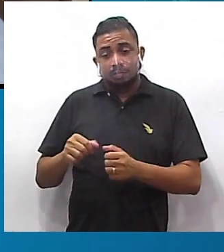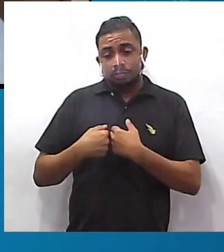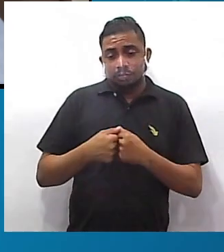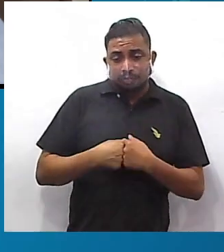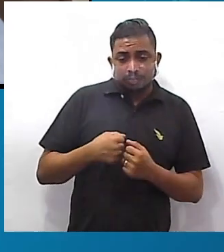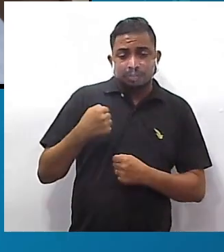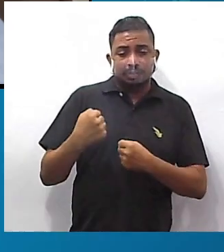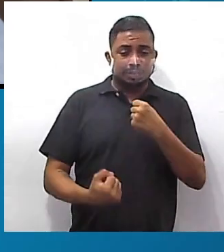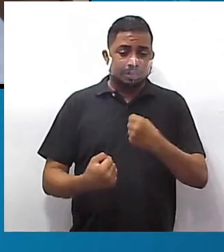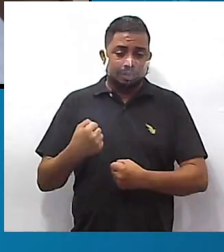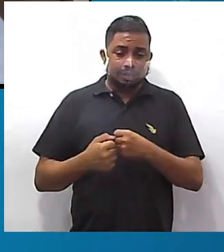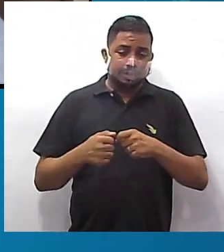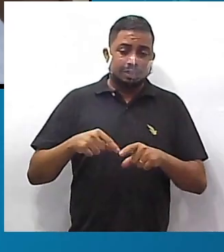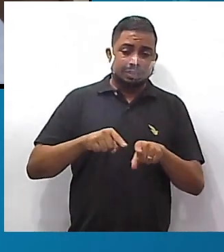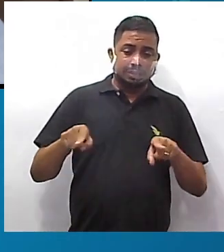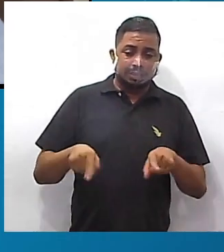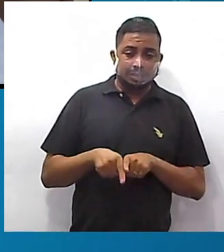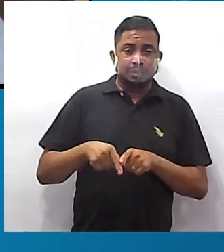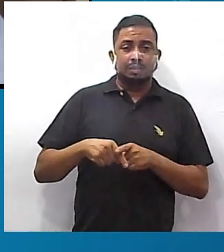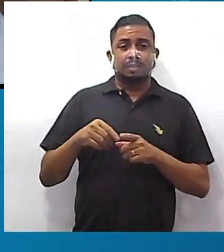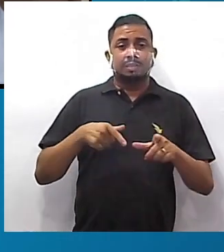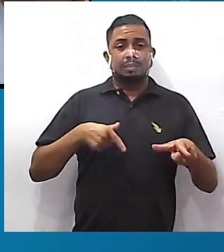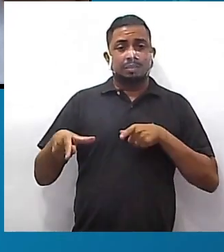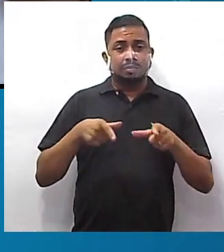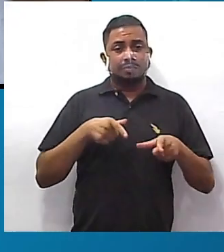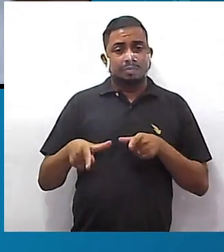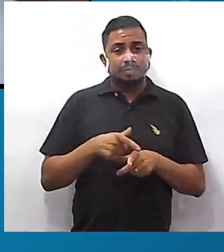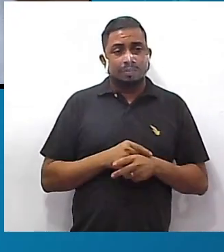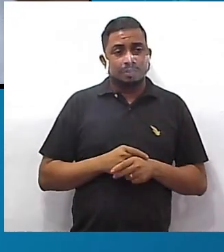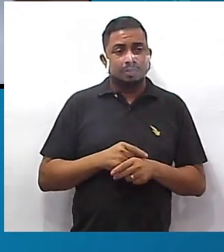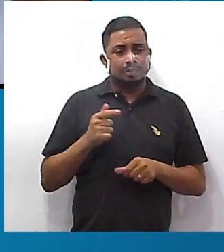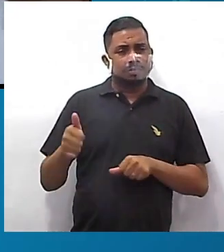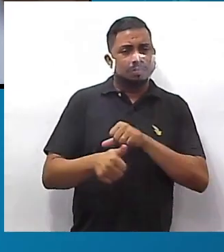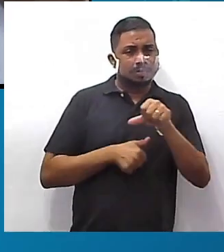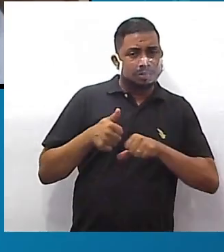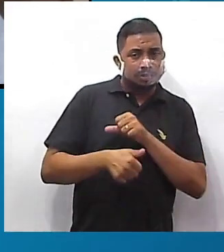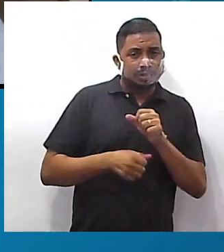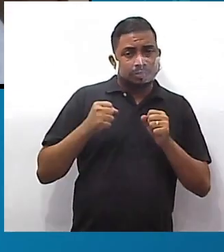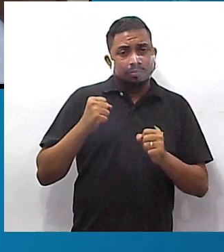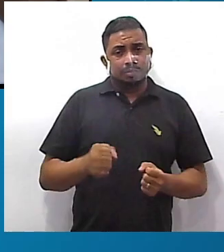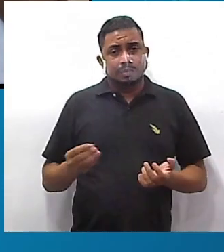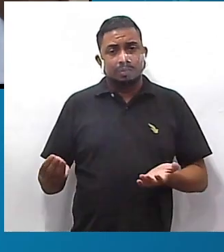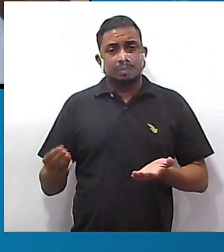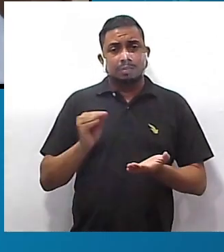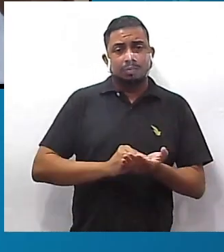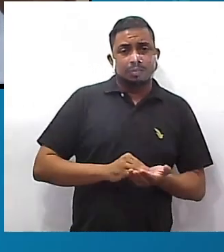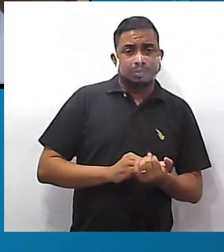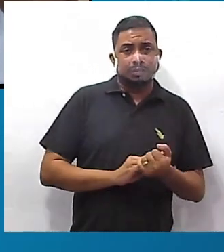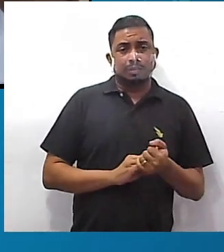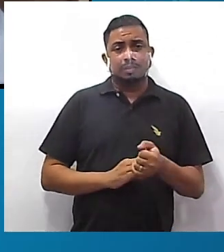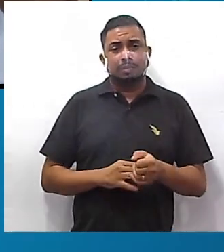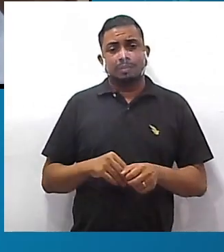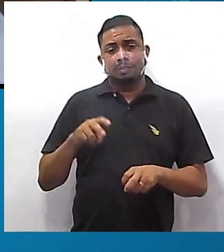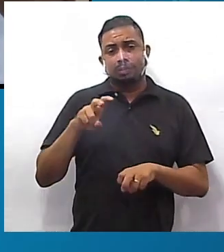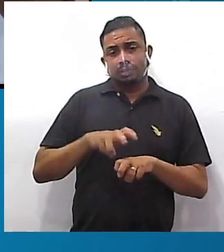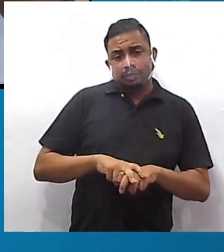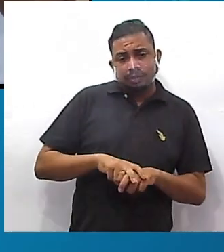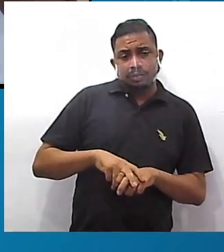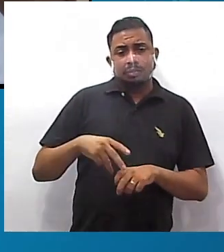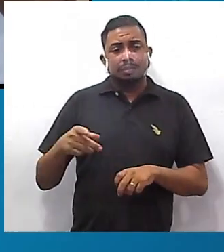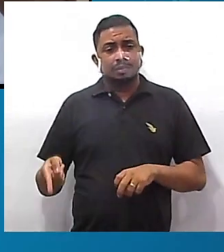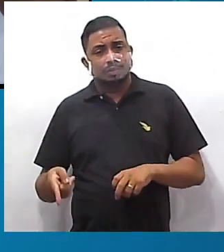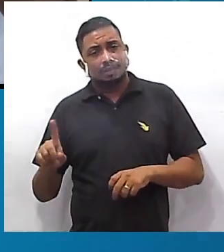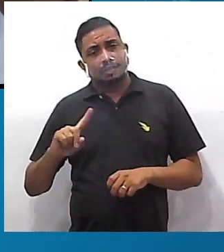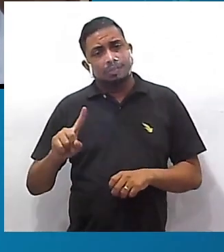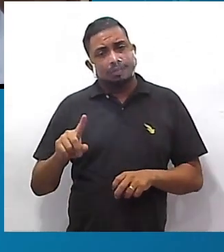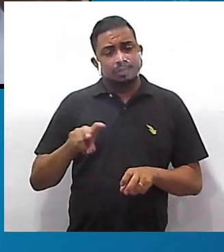e salas de trabalho ou de lazer. É aquela alternância onde a gente pode colocar cadeira sim, cadeira não,